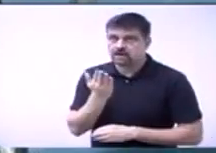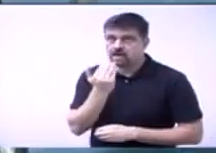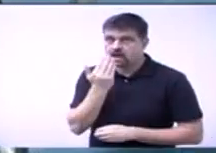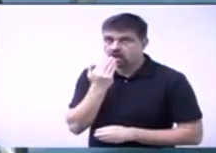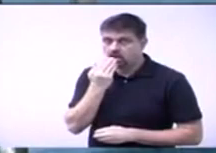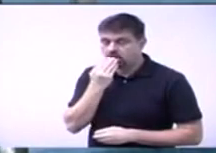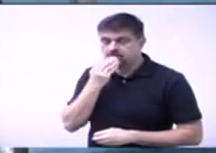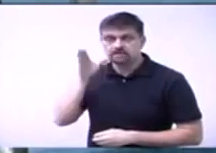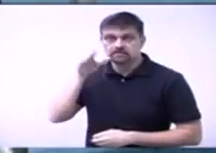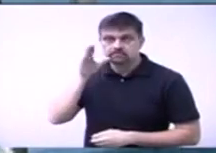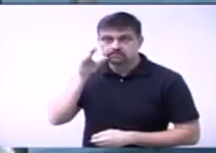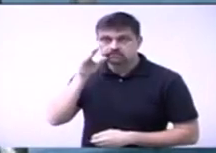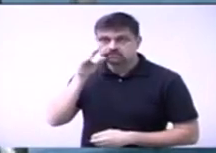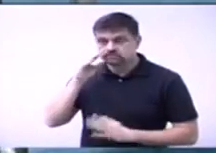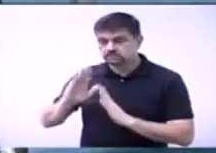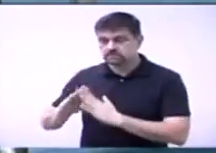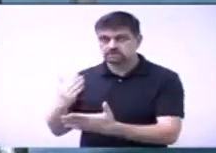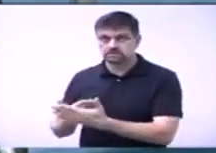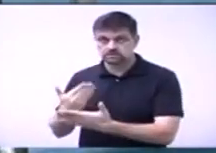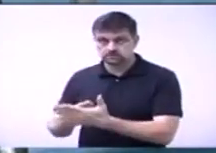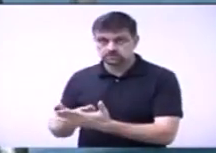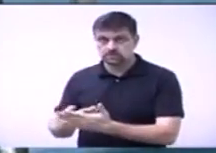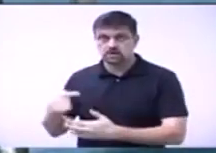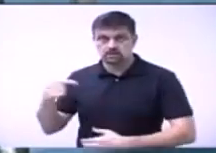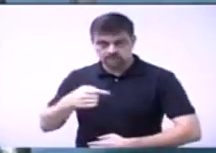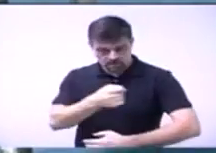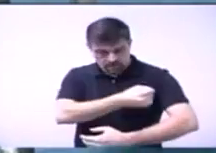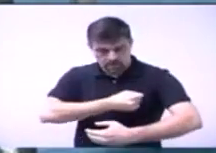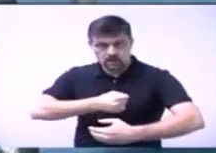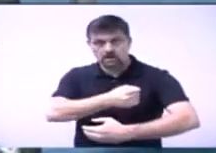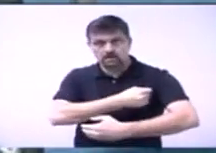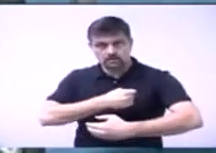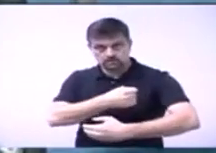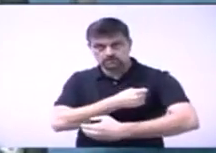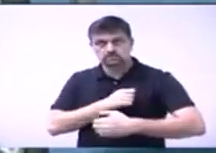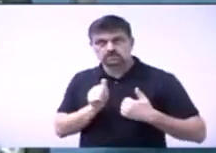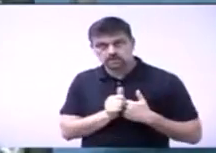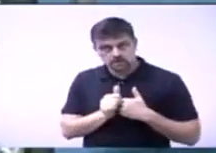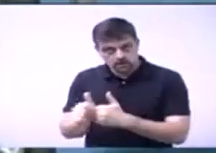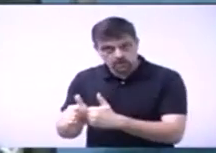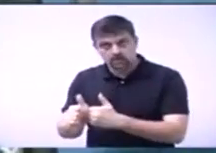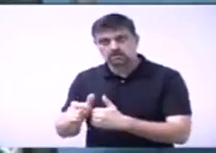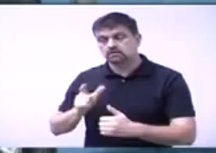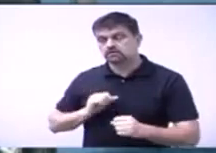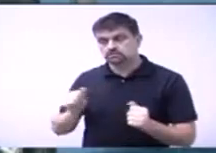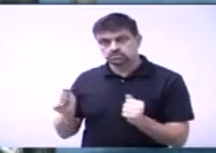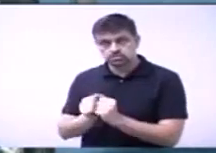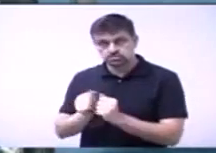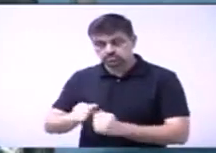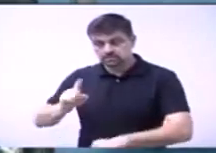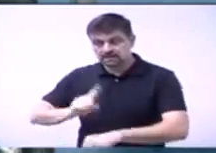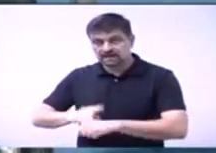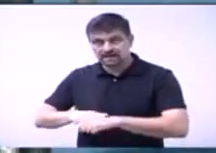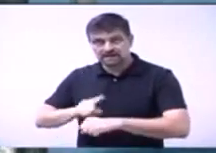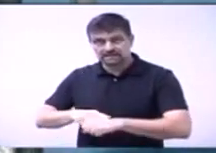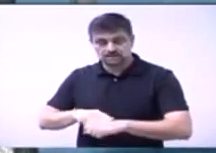nem para os funcionários da escola, mas que elas continuam acompanhando as atividades durante a